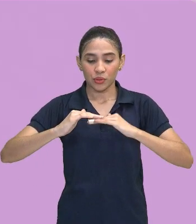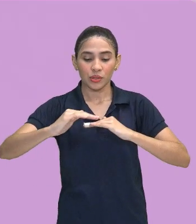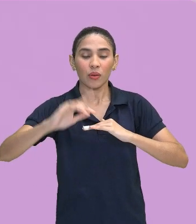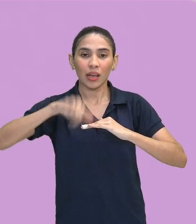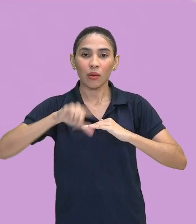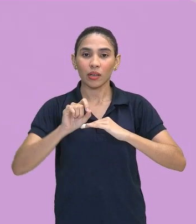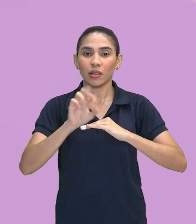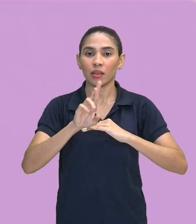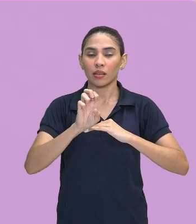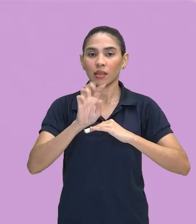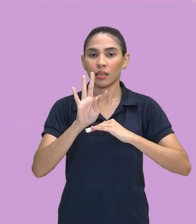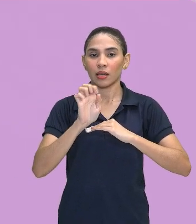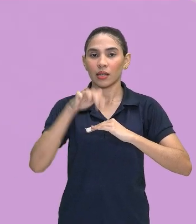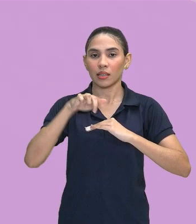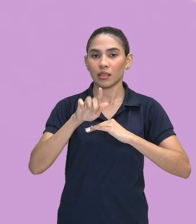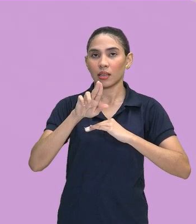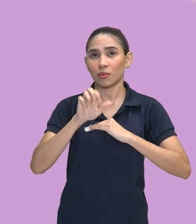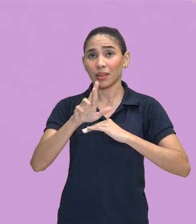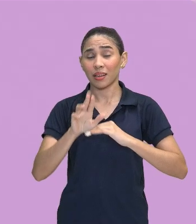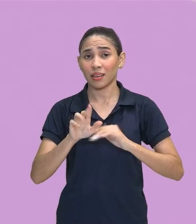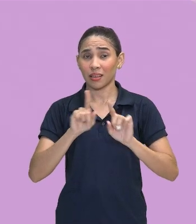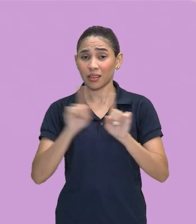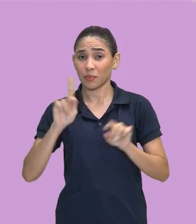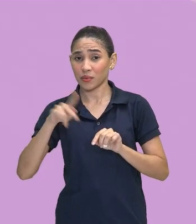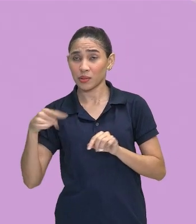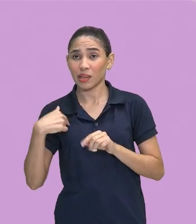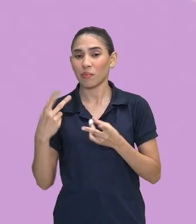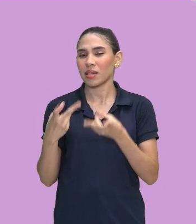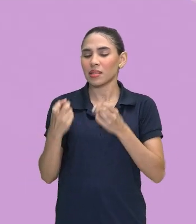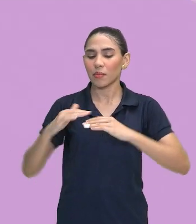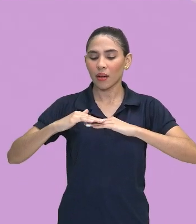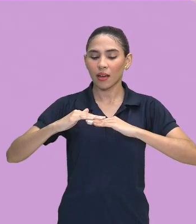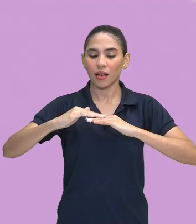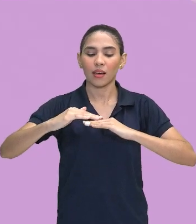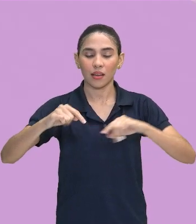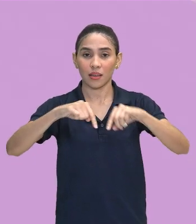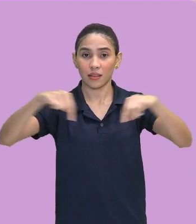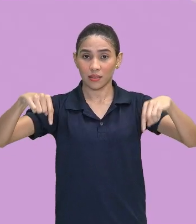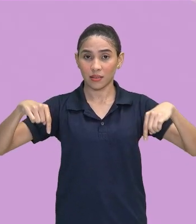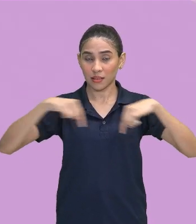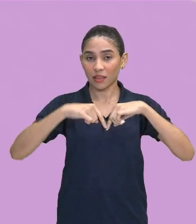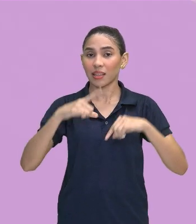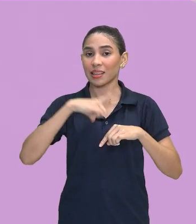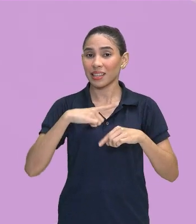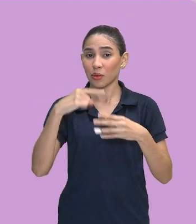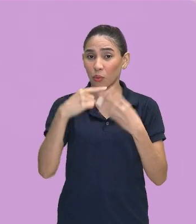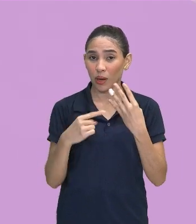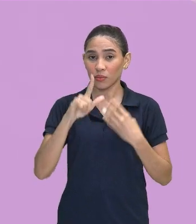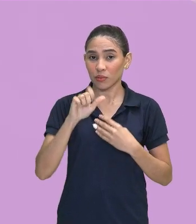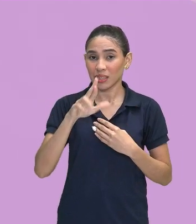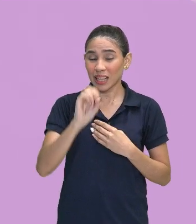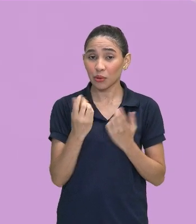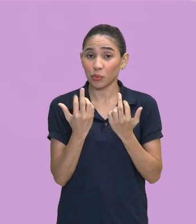chão retangular. Ah, professor, mas aqui eu estou percebendo que o chão da minha sala, ele tem os 4 lados